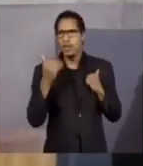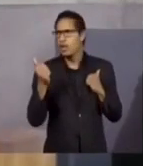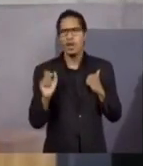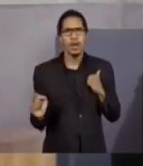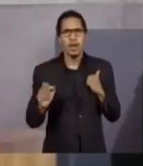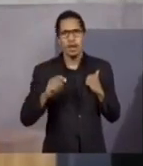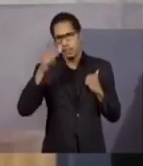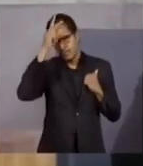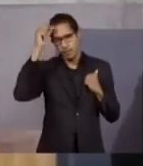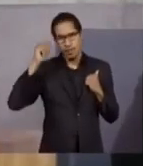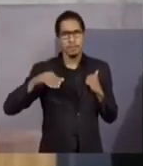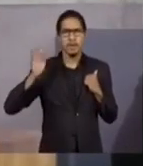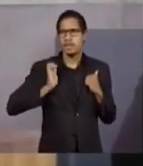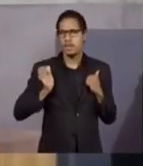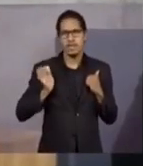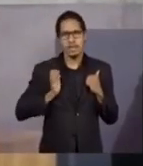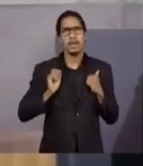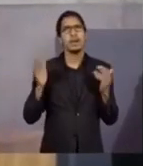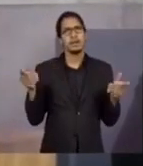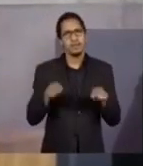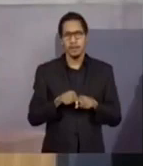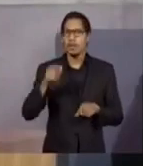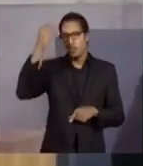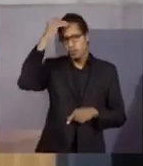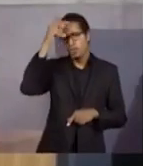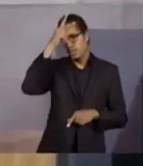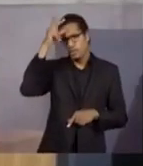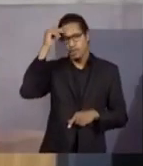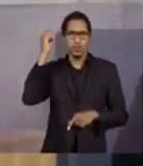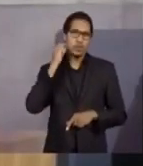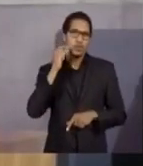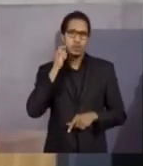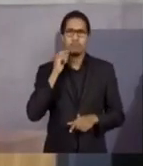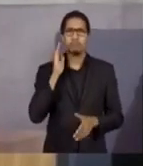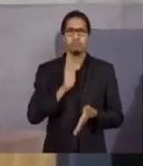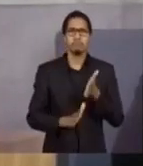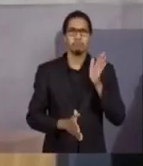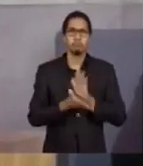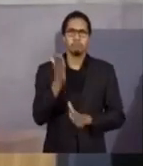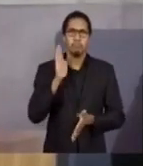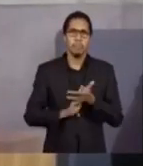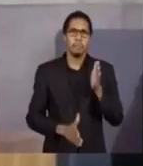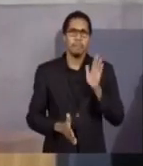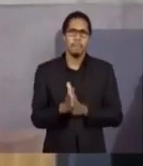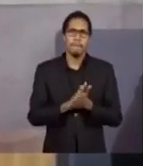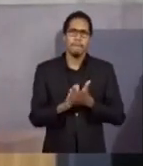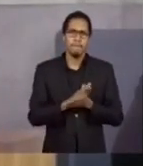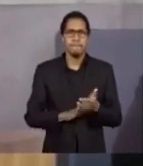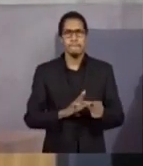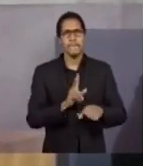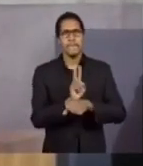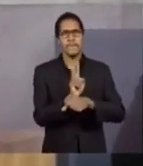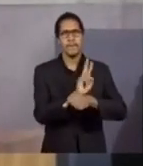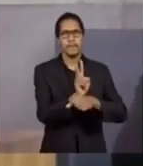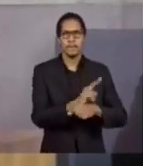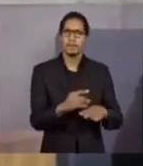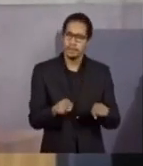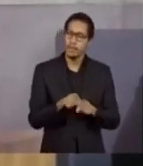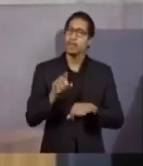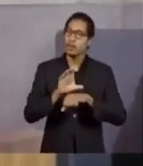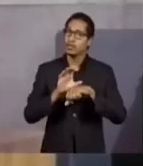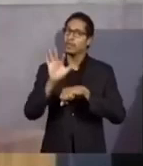mais rica do país, e agora é culpa do senhor prefeito Ricardo Nunes, não está fazendo absolutamente nada pela segurança municipal. Aliás, está na Constituição